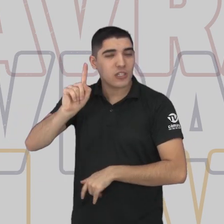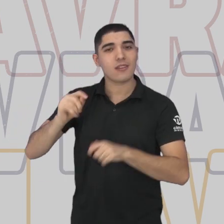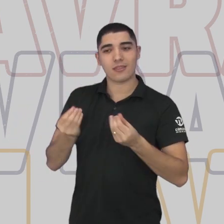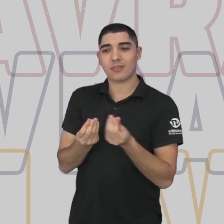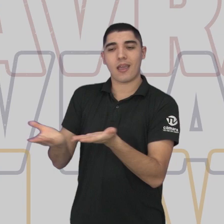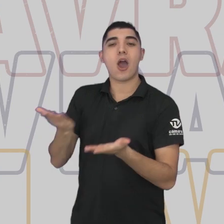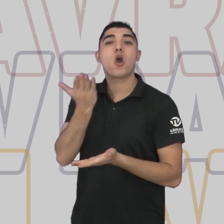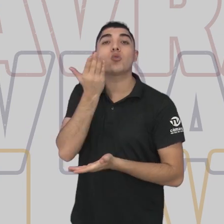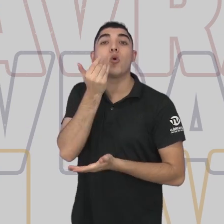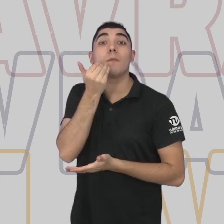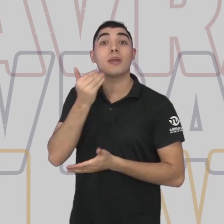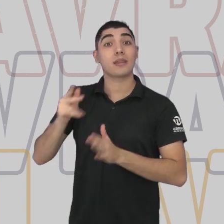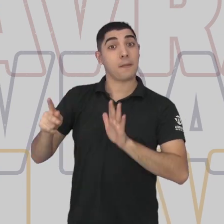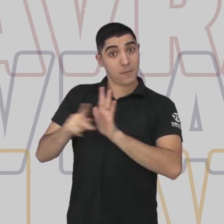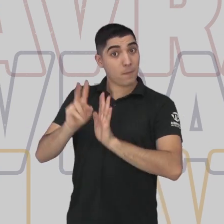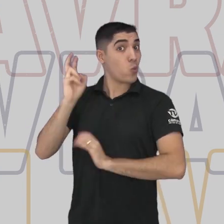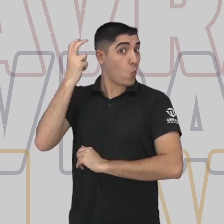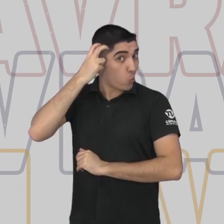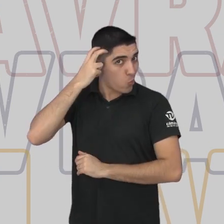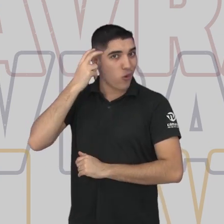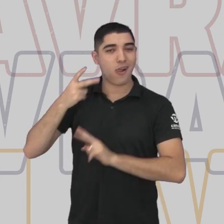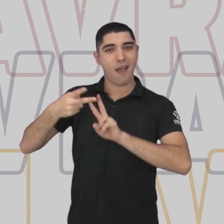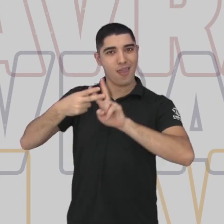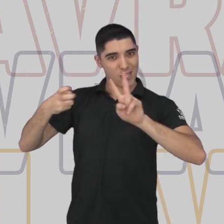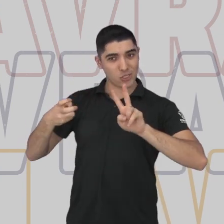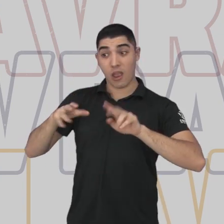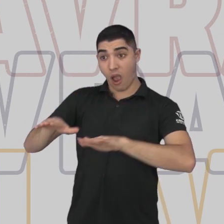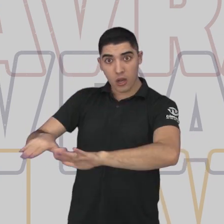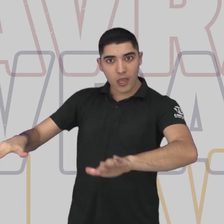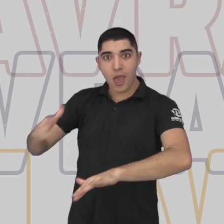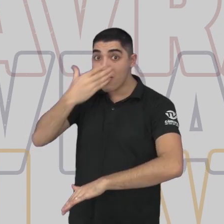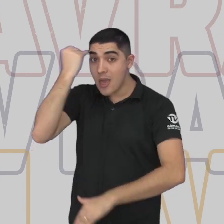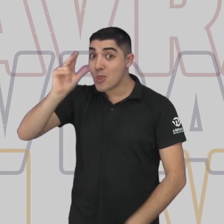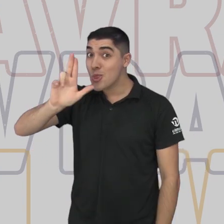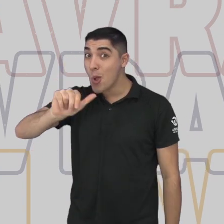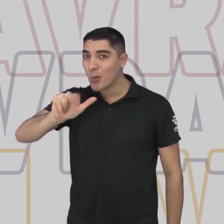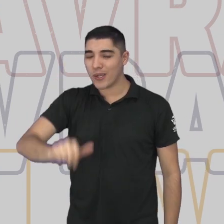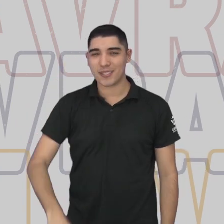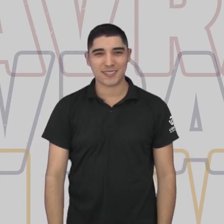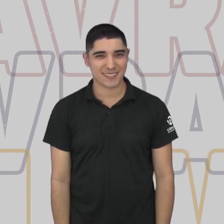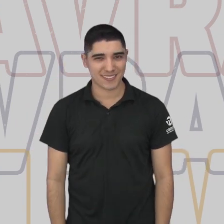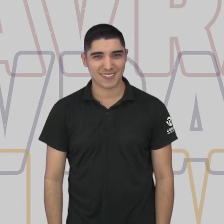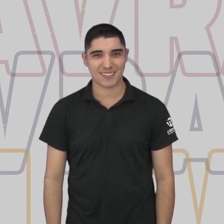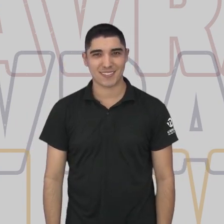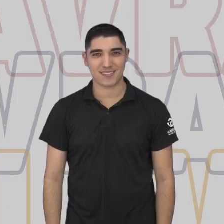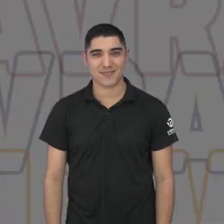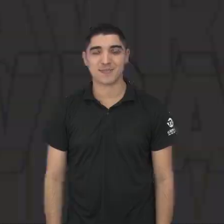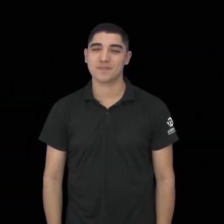Então, a gente fazia comidas típicas indígenas. Então, aí a criançada não esquecia mais mesmo.